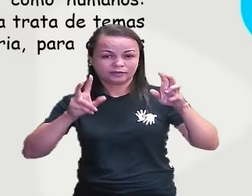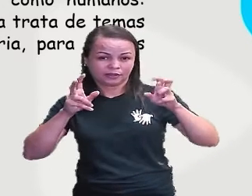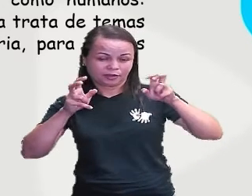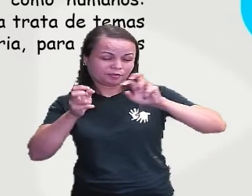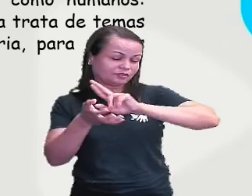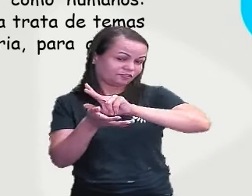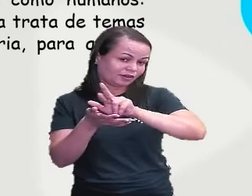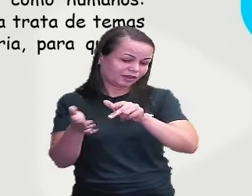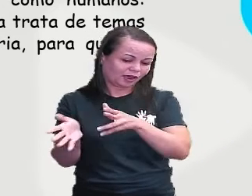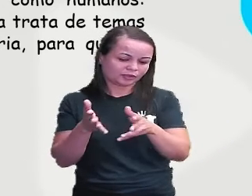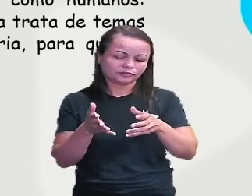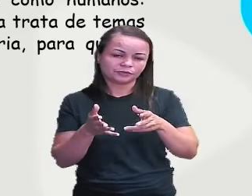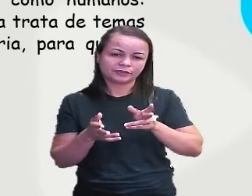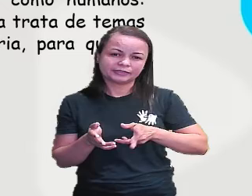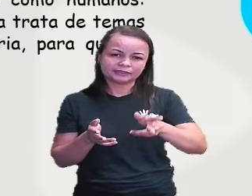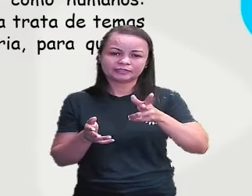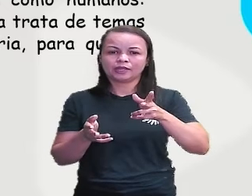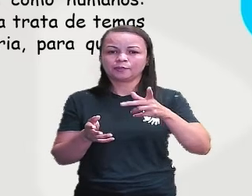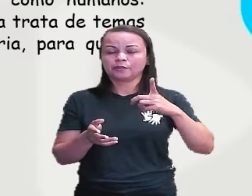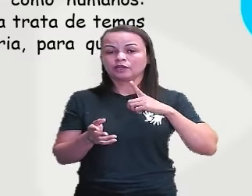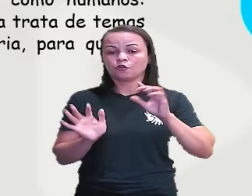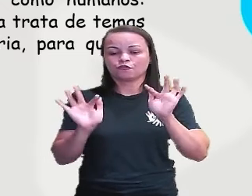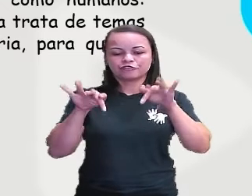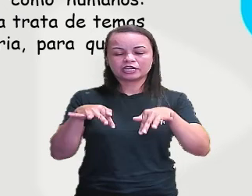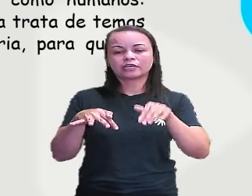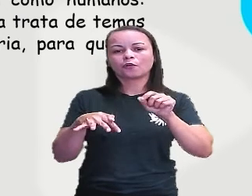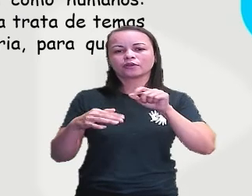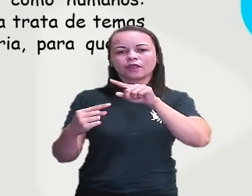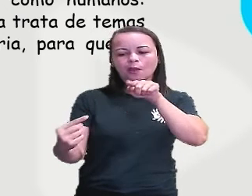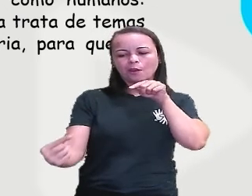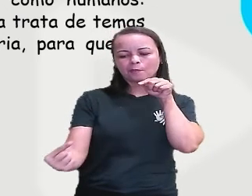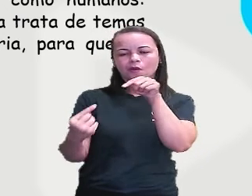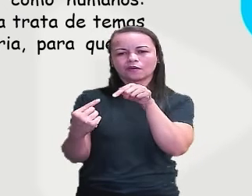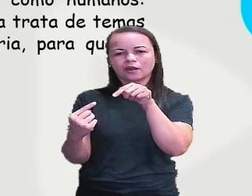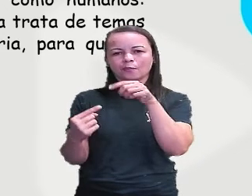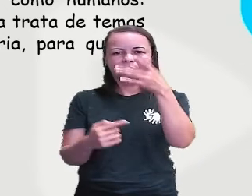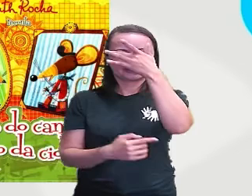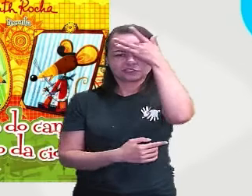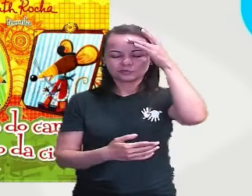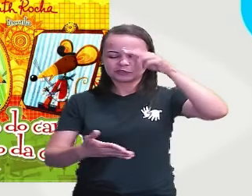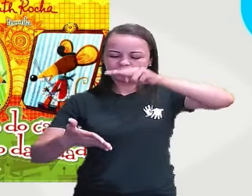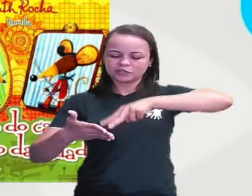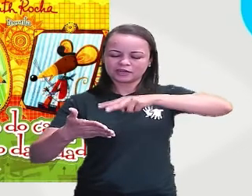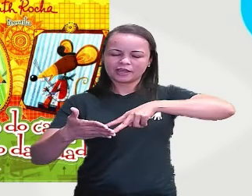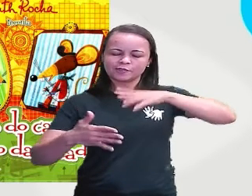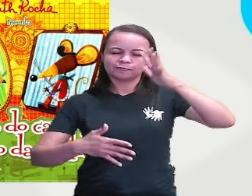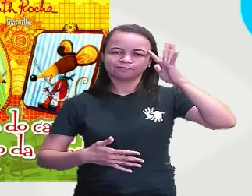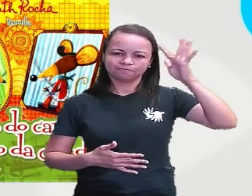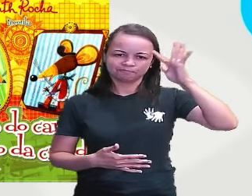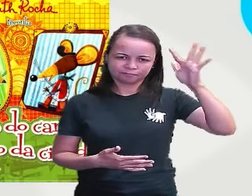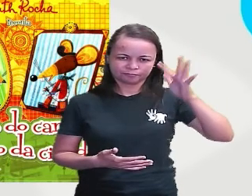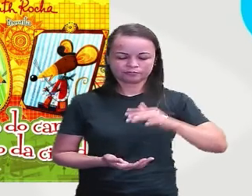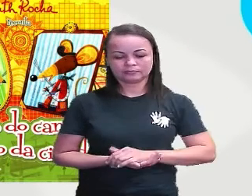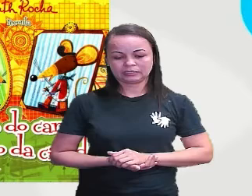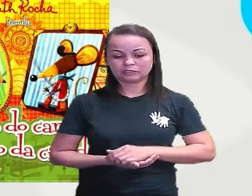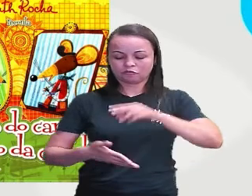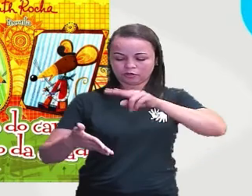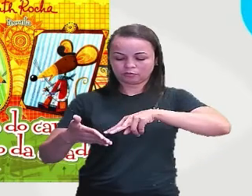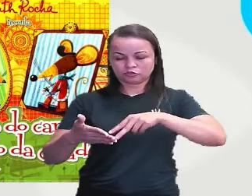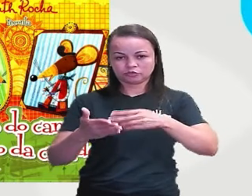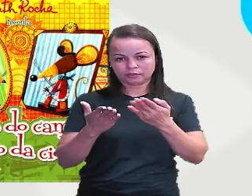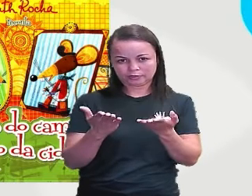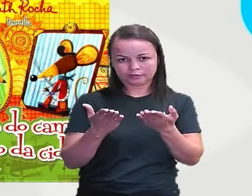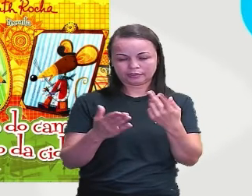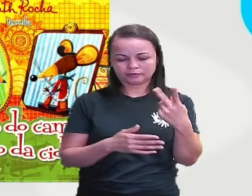e sempre termina com uma moral da história para que os leitores reflitam. Então vamos ler junto essa fábula aqui de